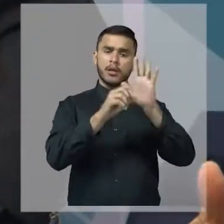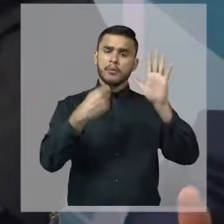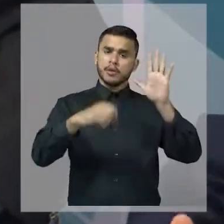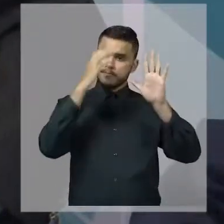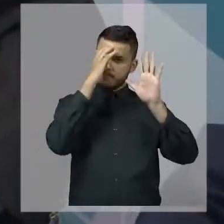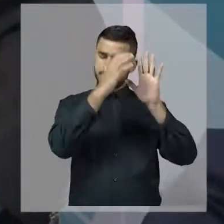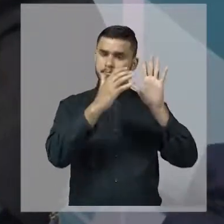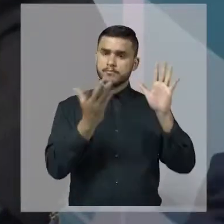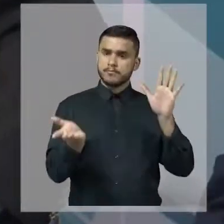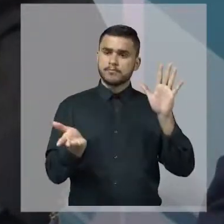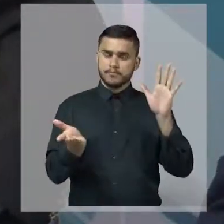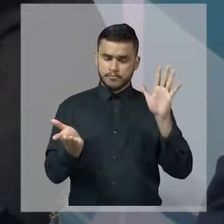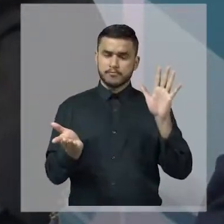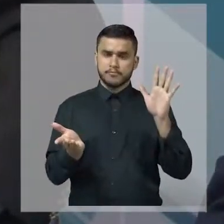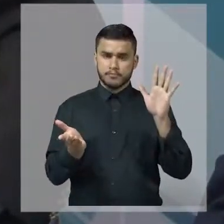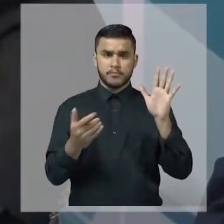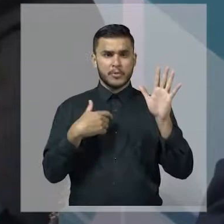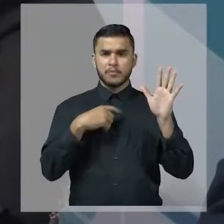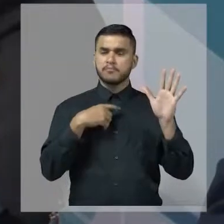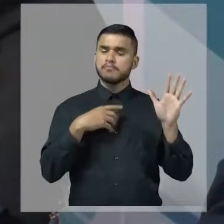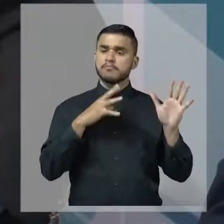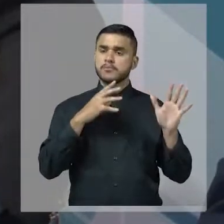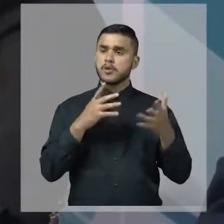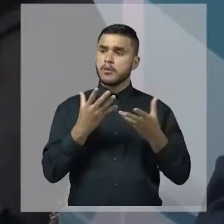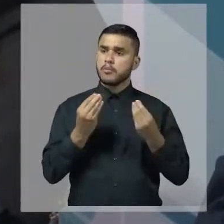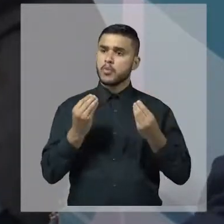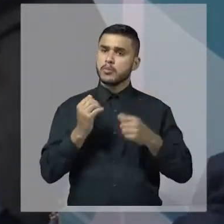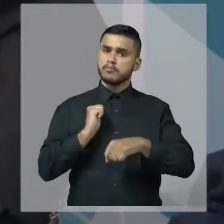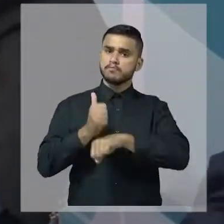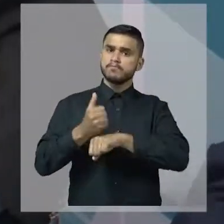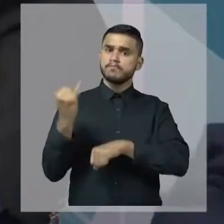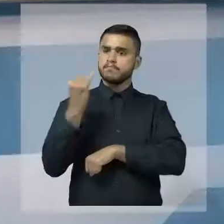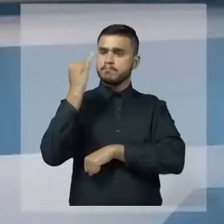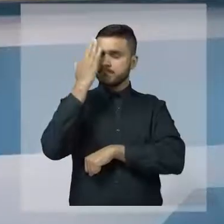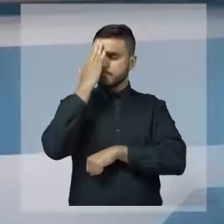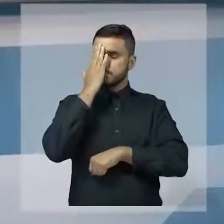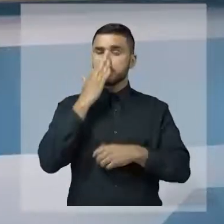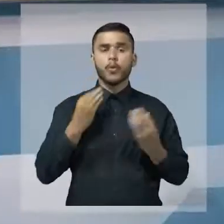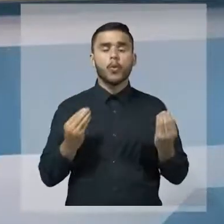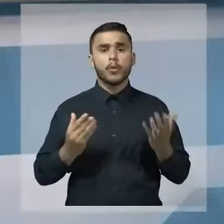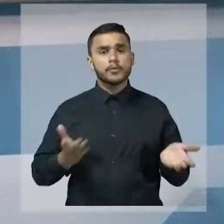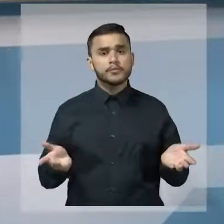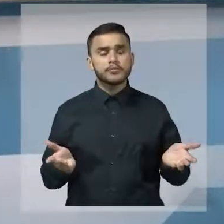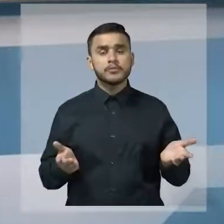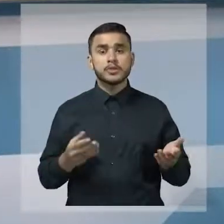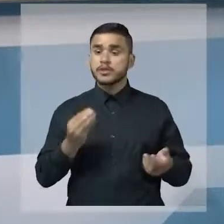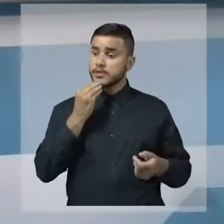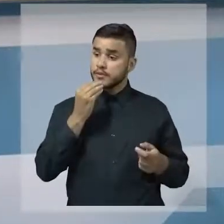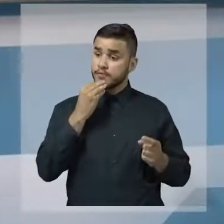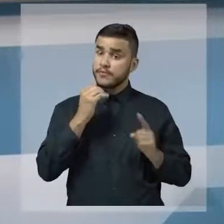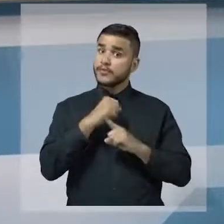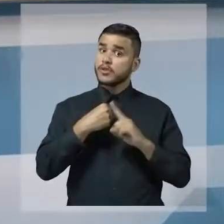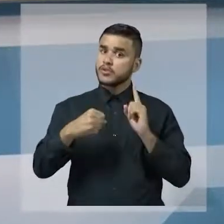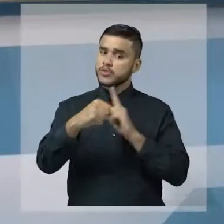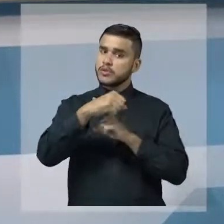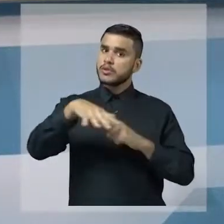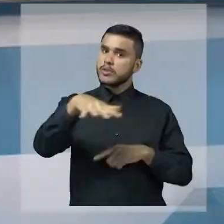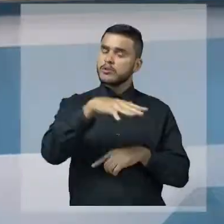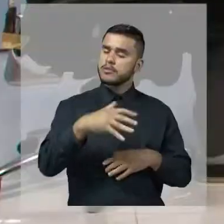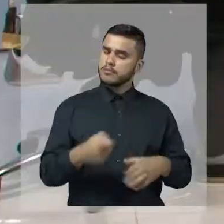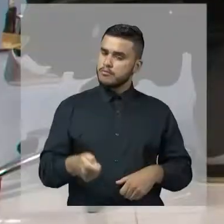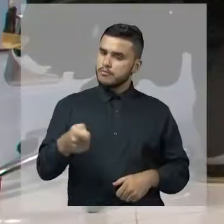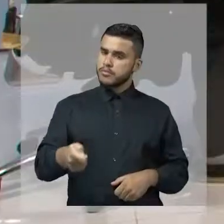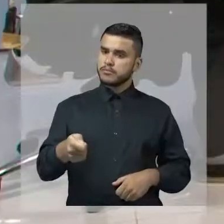para com aqueles que exercem tão relevante função. O que é que a sociedade esperava? Que a efetividade da lei